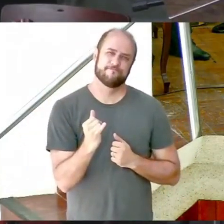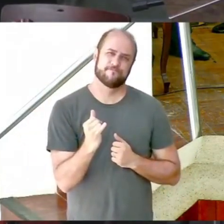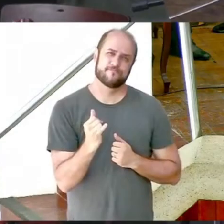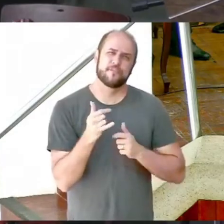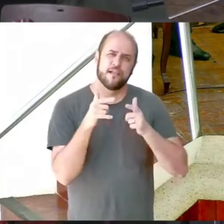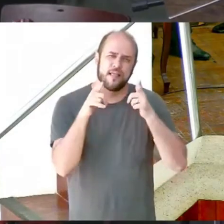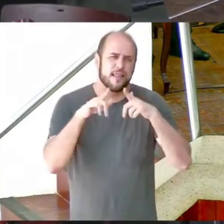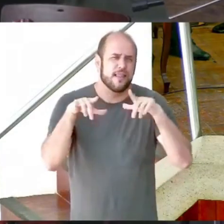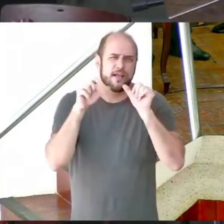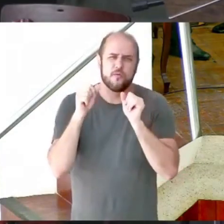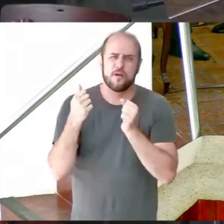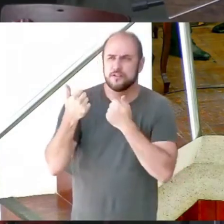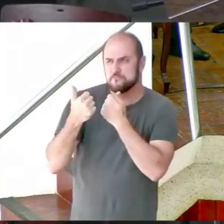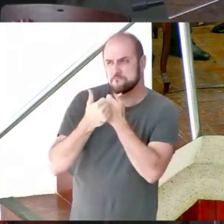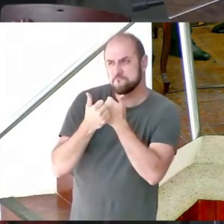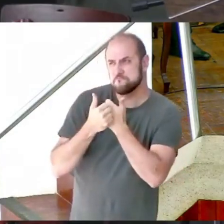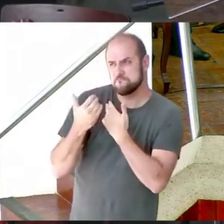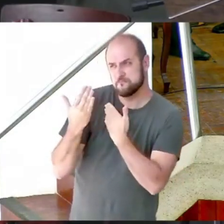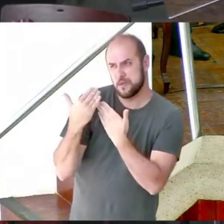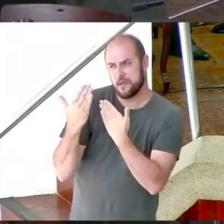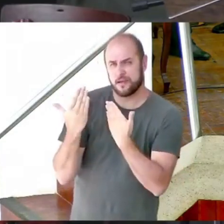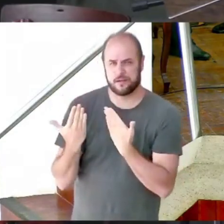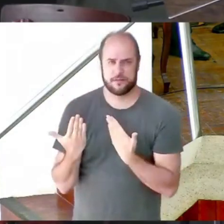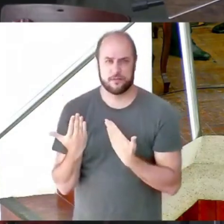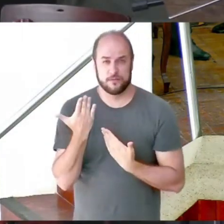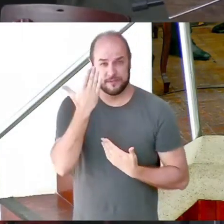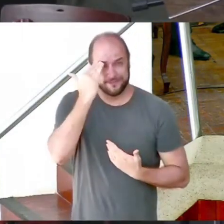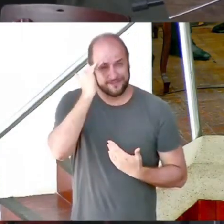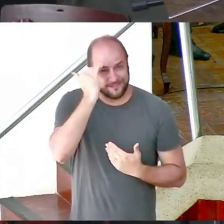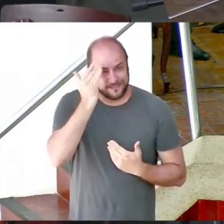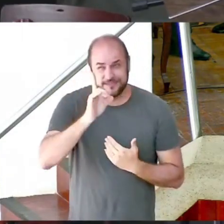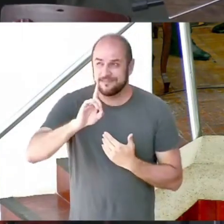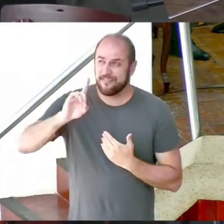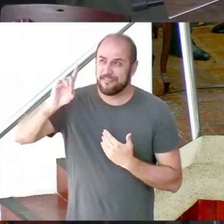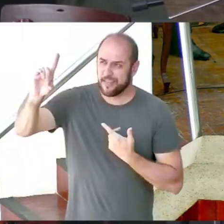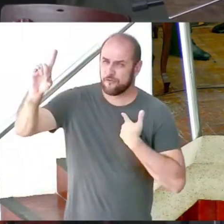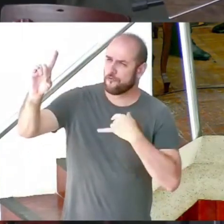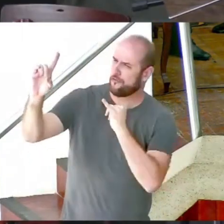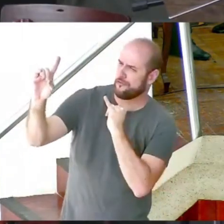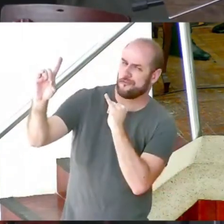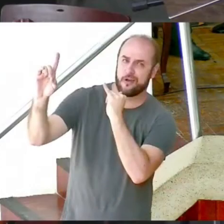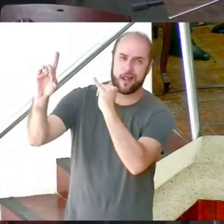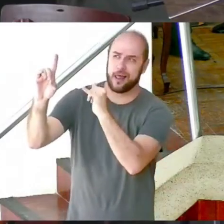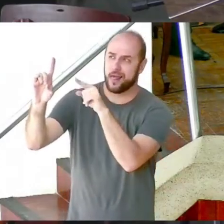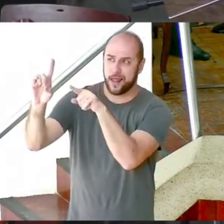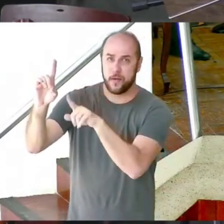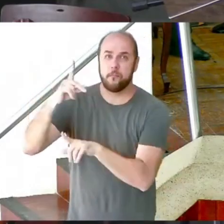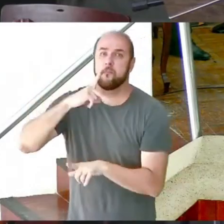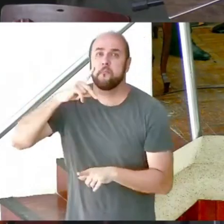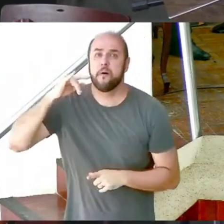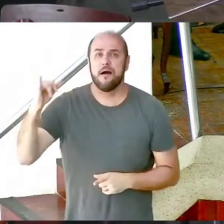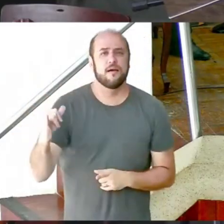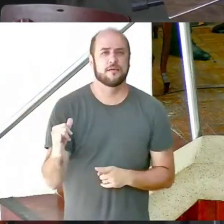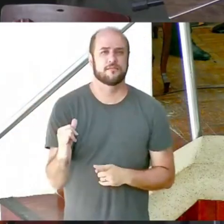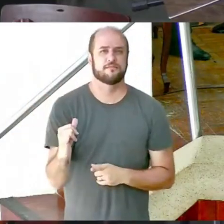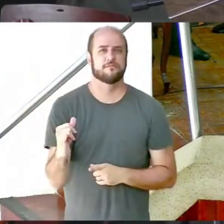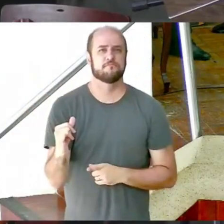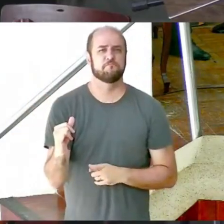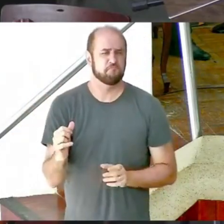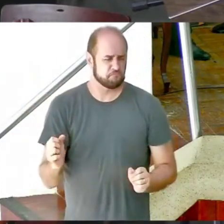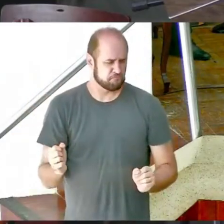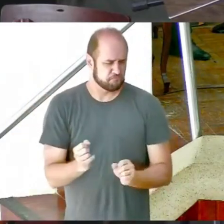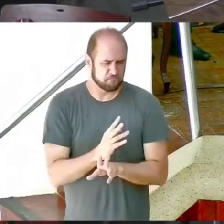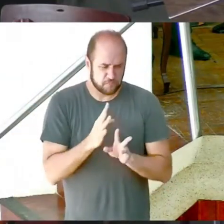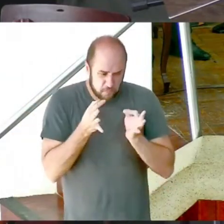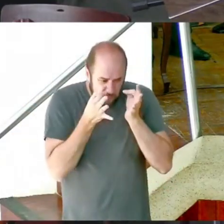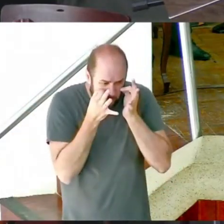linguagem familiar de intimidade, entendendo que o Deus a quem nós oramos é Pai, disposto a nos